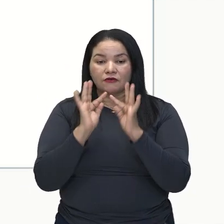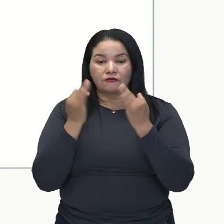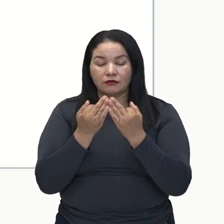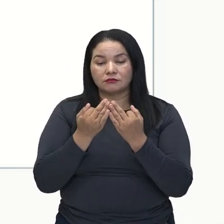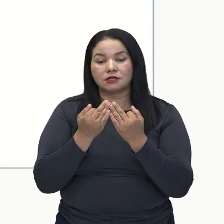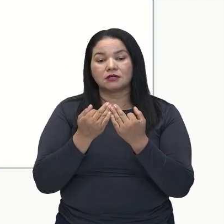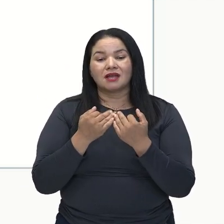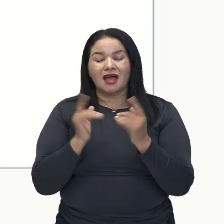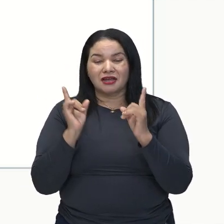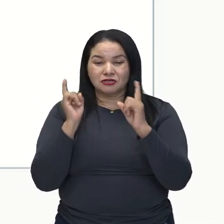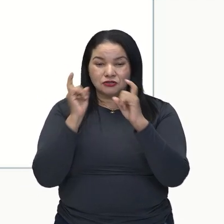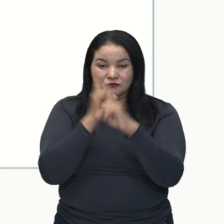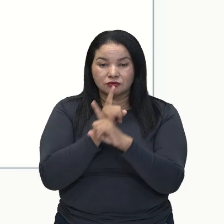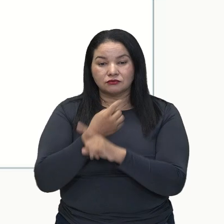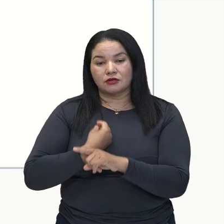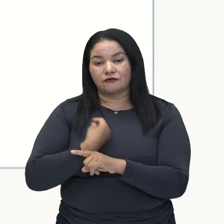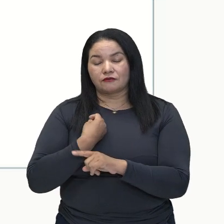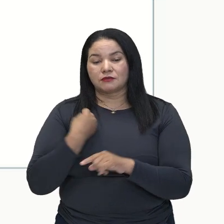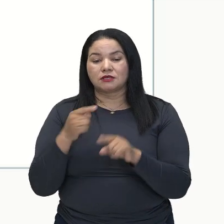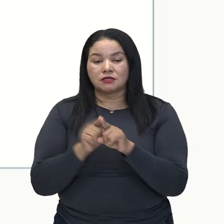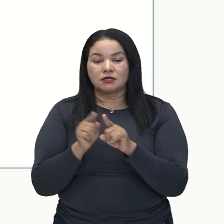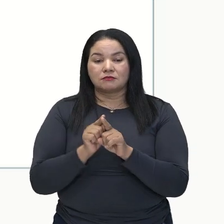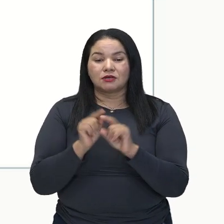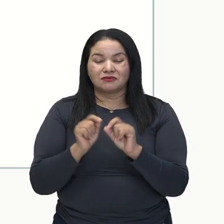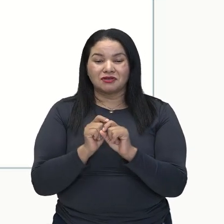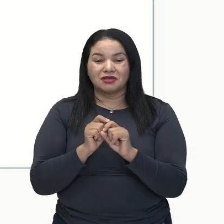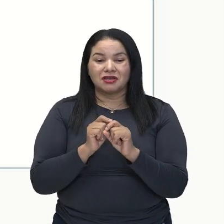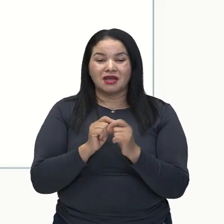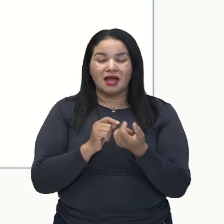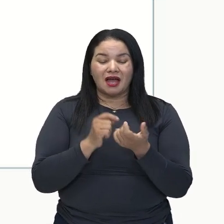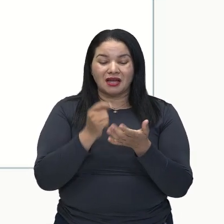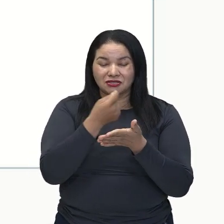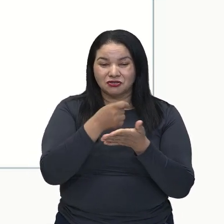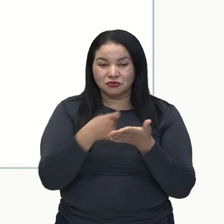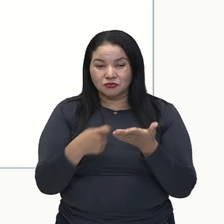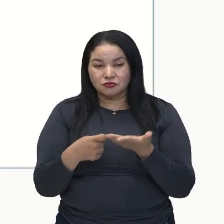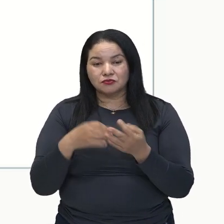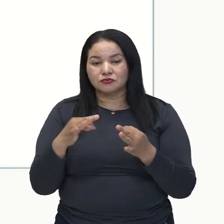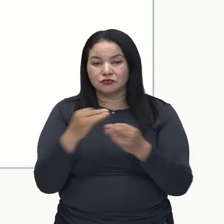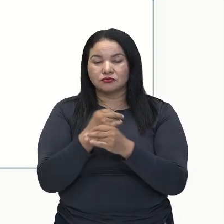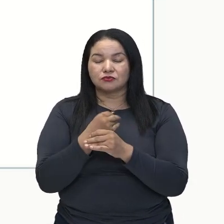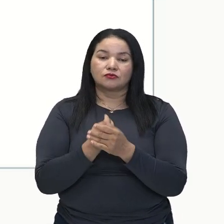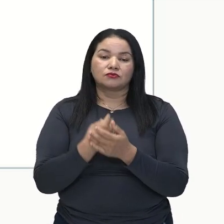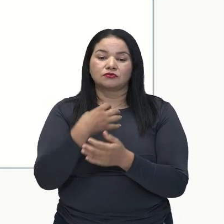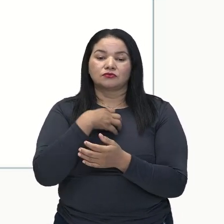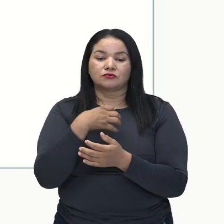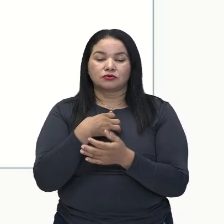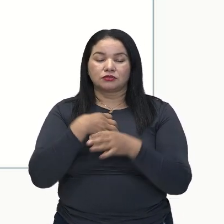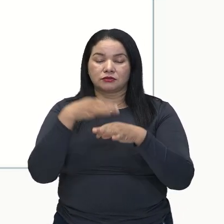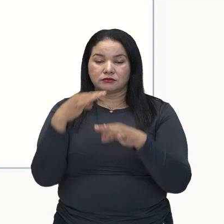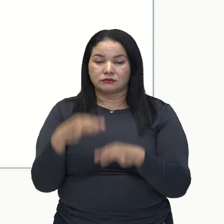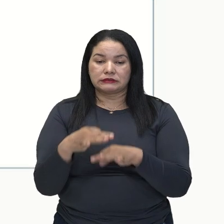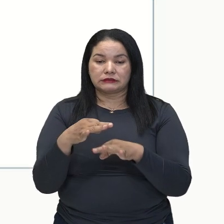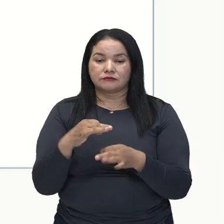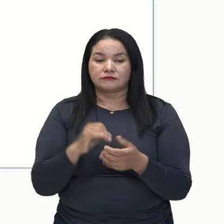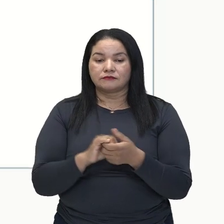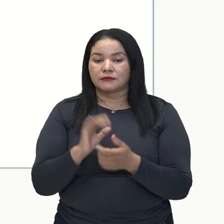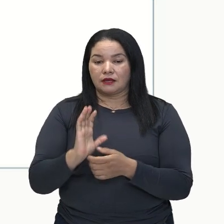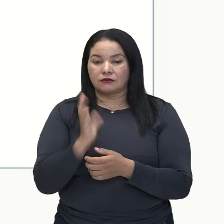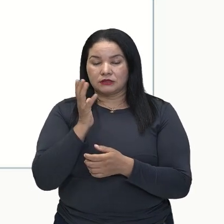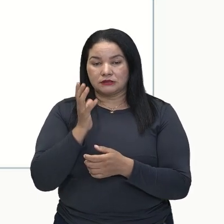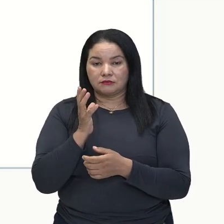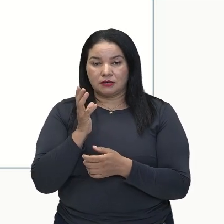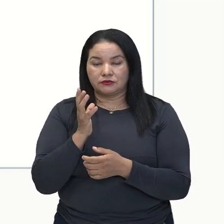da dificuldade de reunir tantos relatos de forma que apresente tudo de forma objetiva e factual. Então vejam bem, eu estou falando sobre um